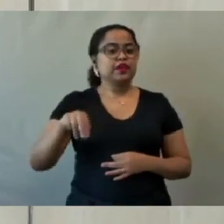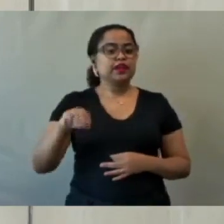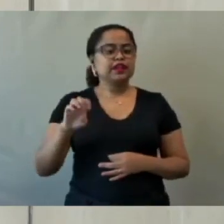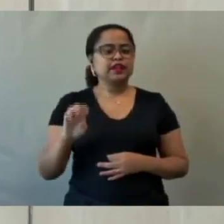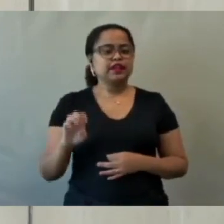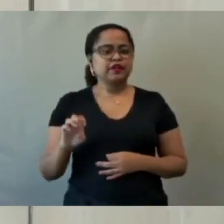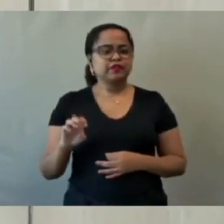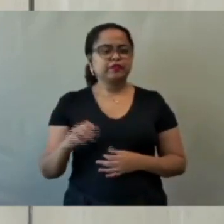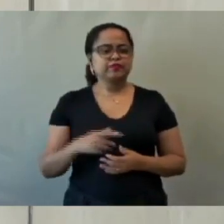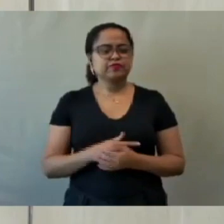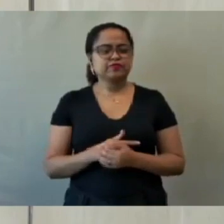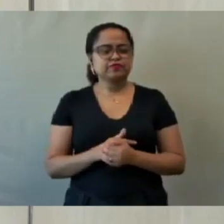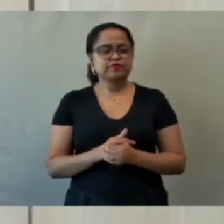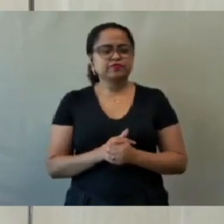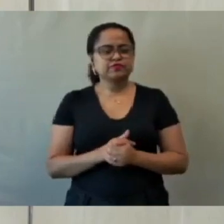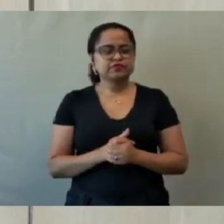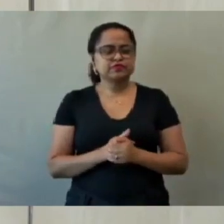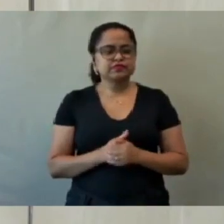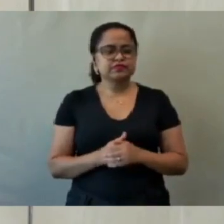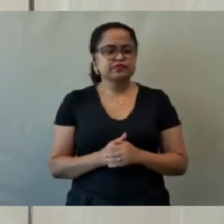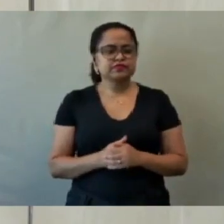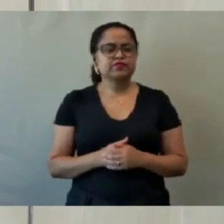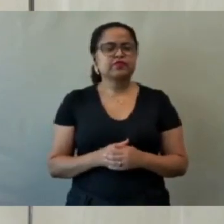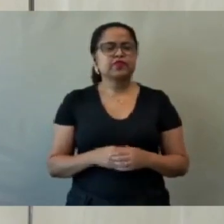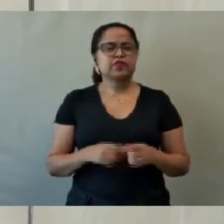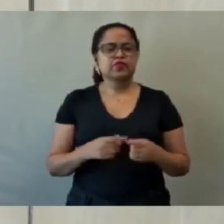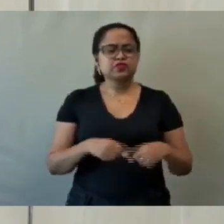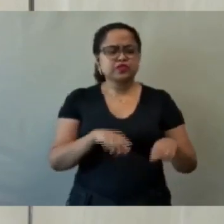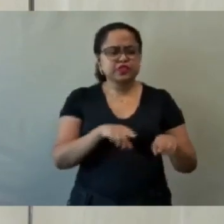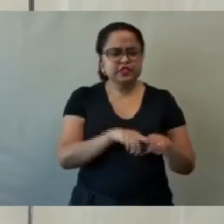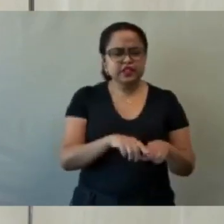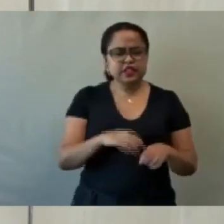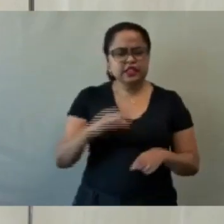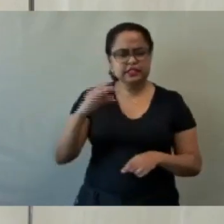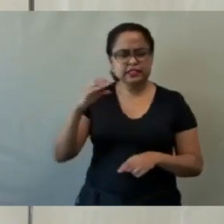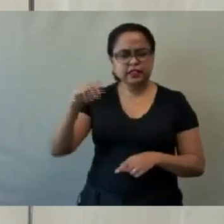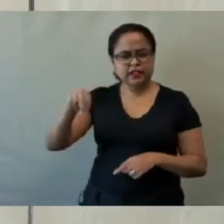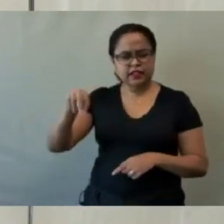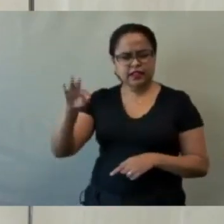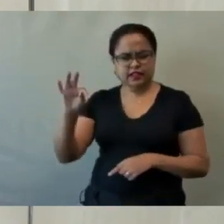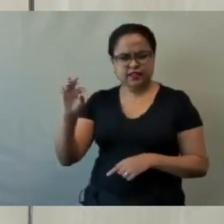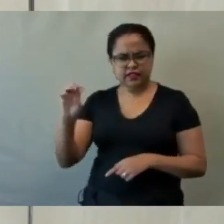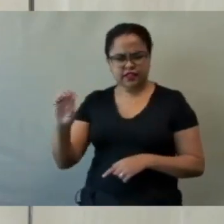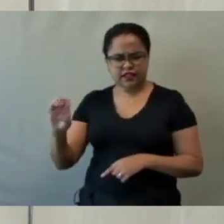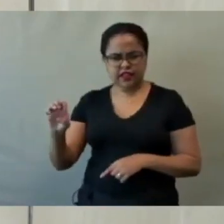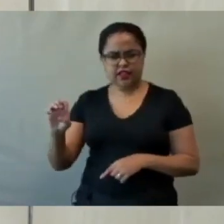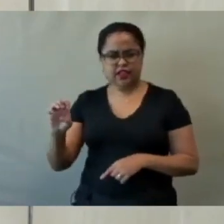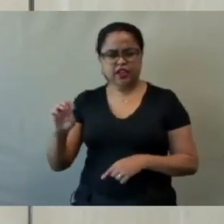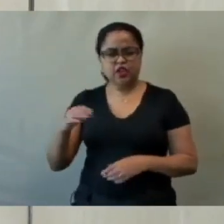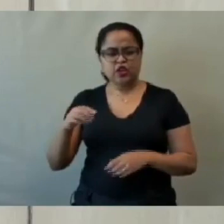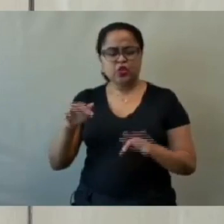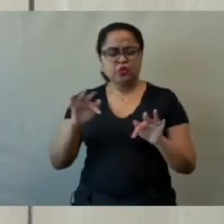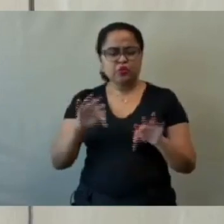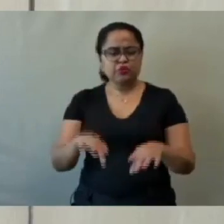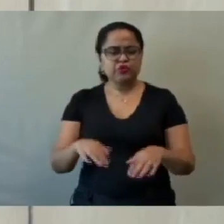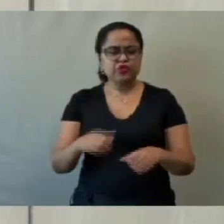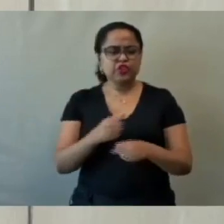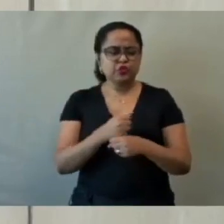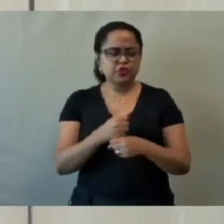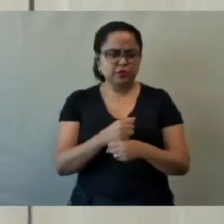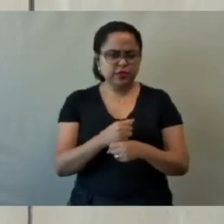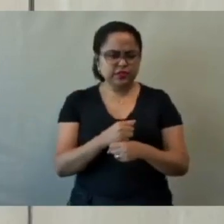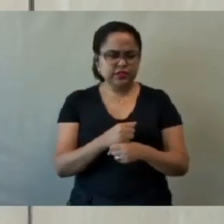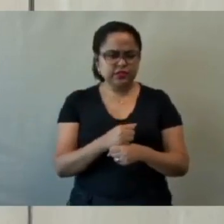Nós também nos filiamos à CNTE no ano passado, porque a gente percebeu a necessidade de incorporar